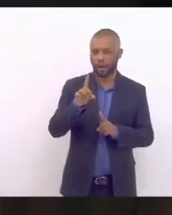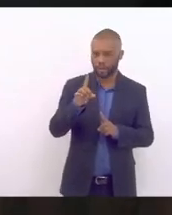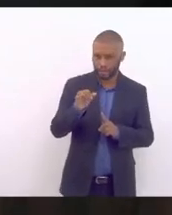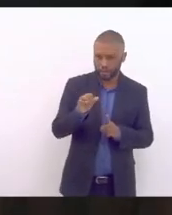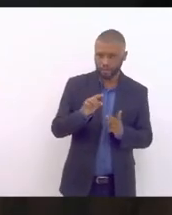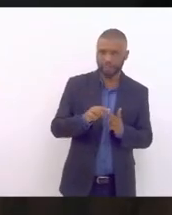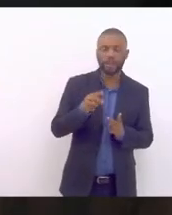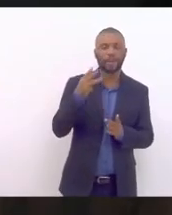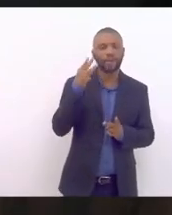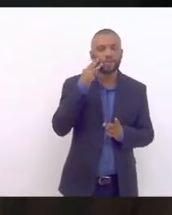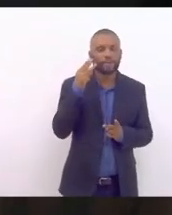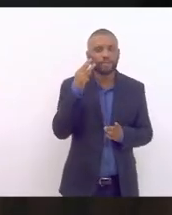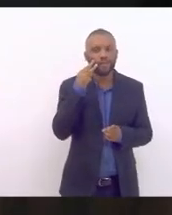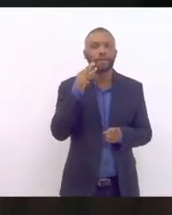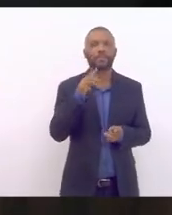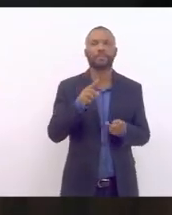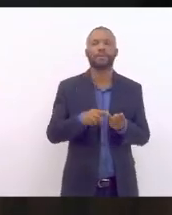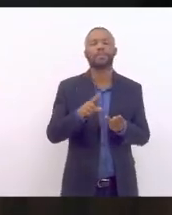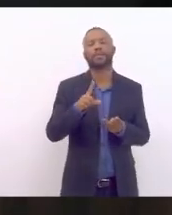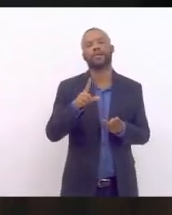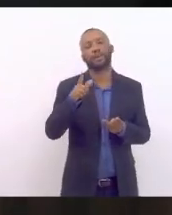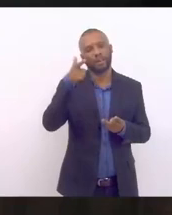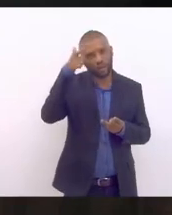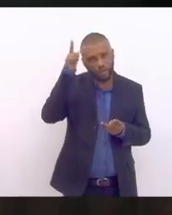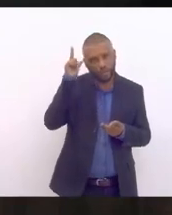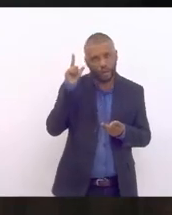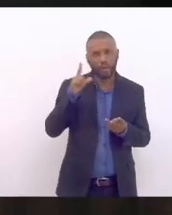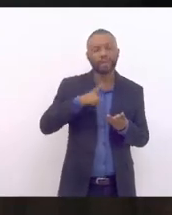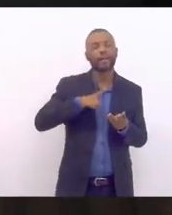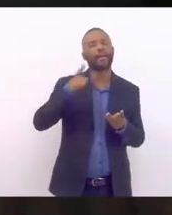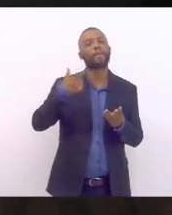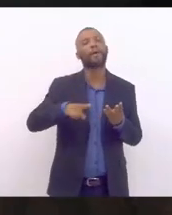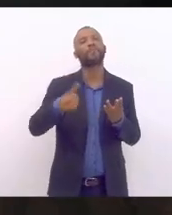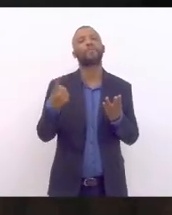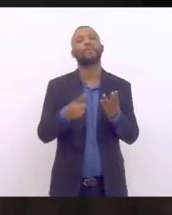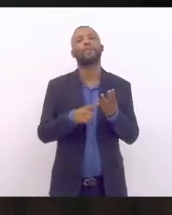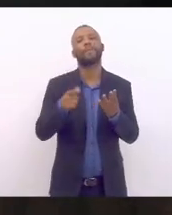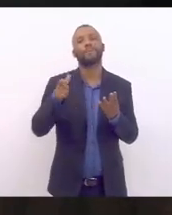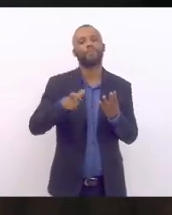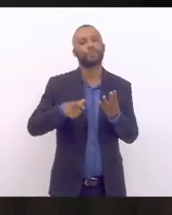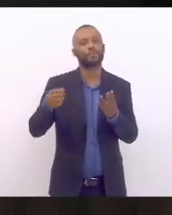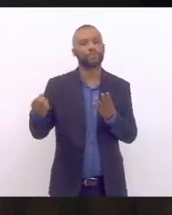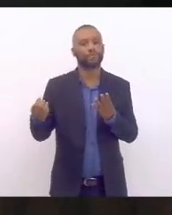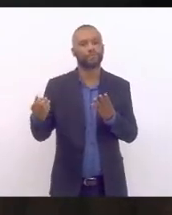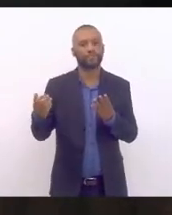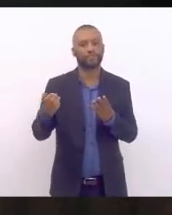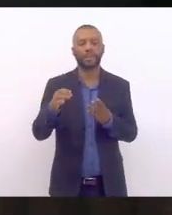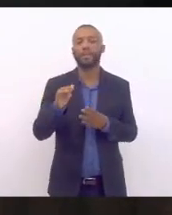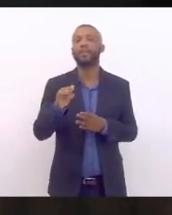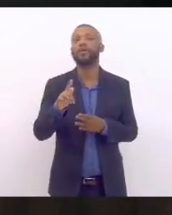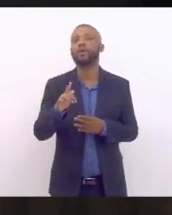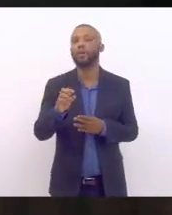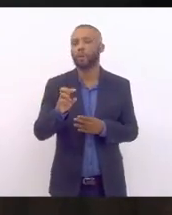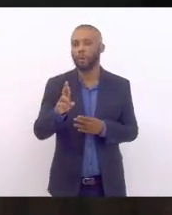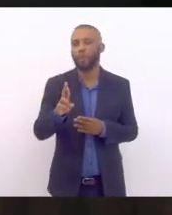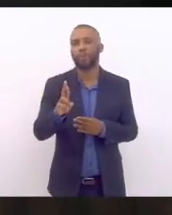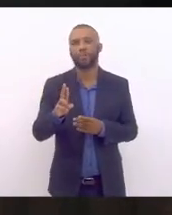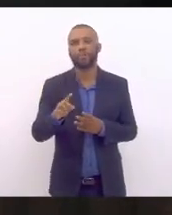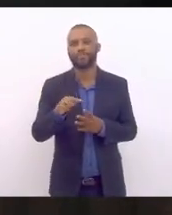Lodi seguida waldeck Luiz Paulos e tem mais uma pessoa que já me passaram aqui que é o Igor